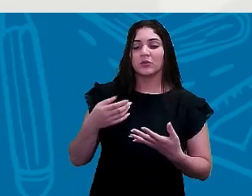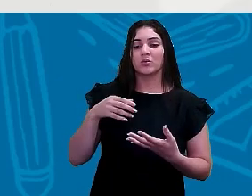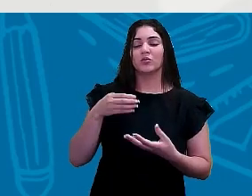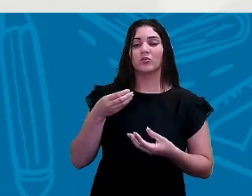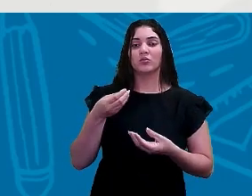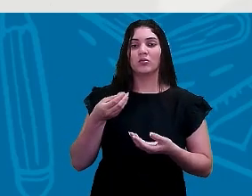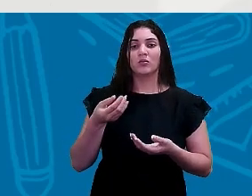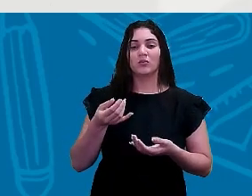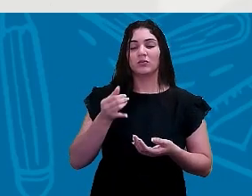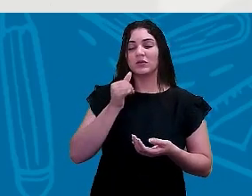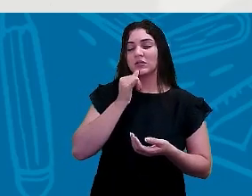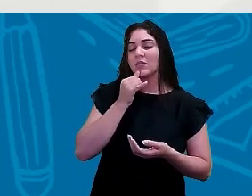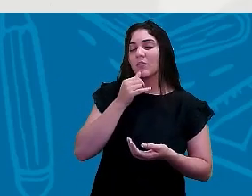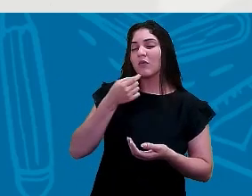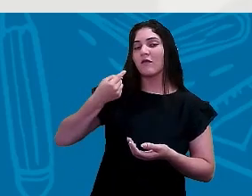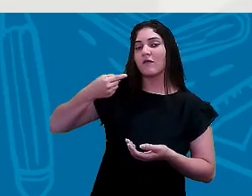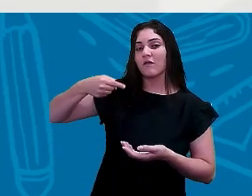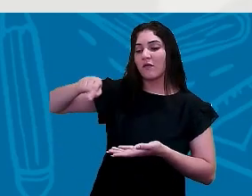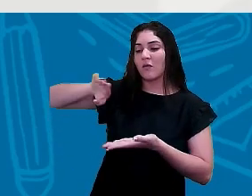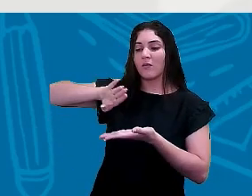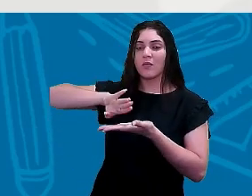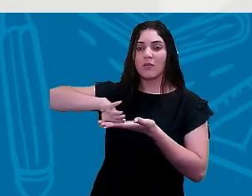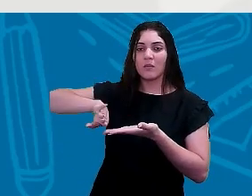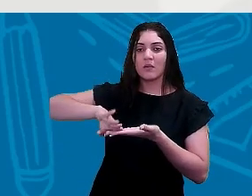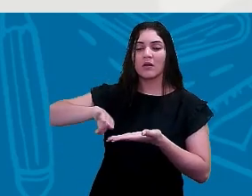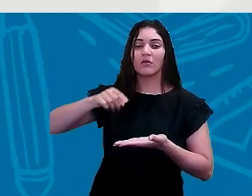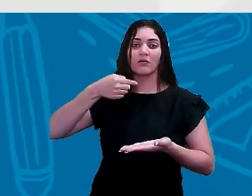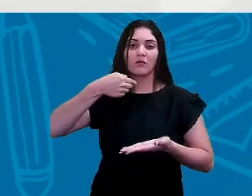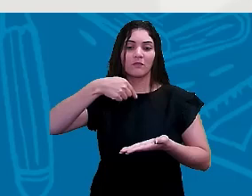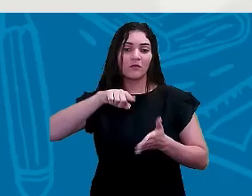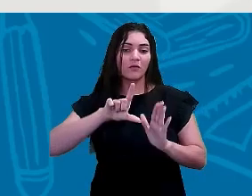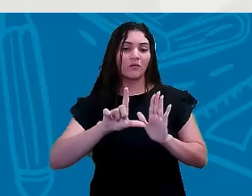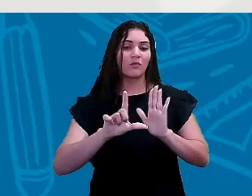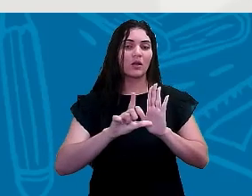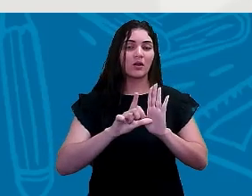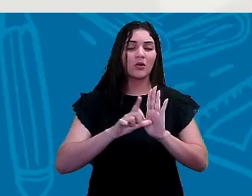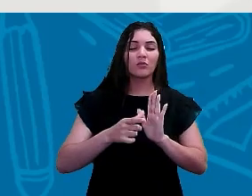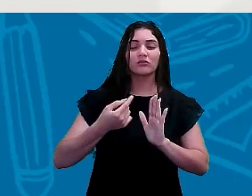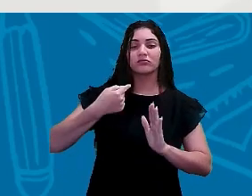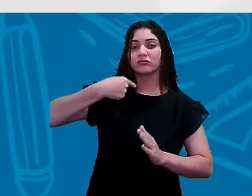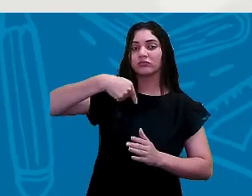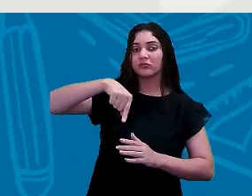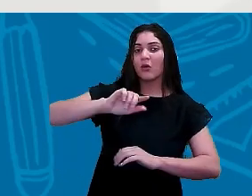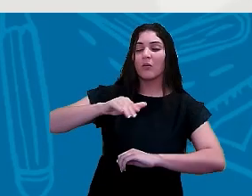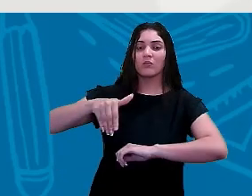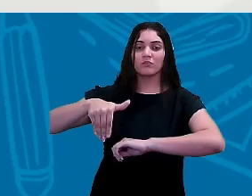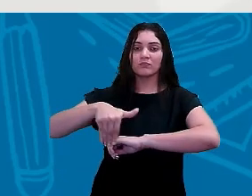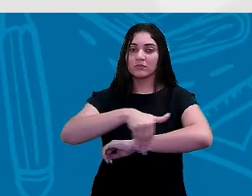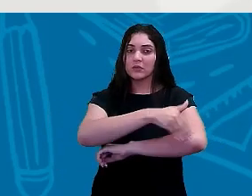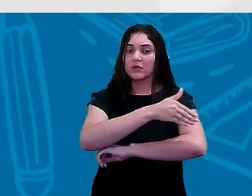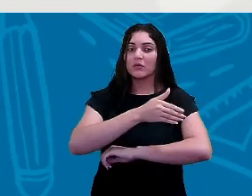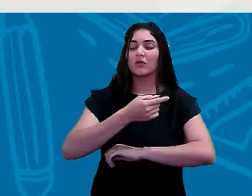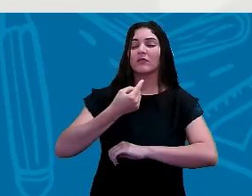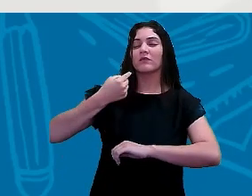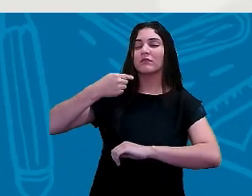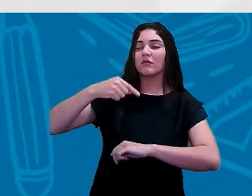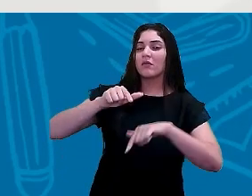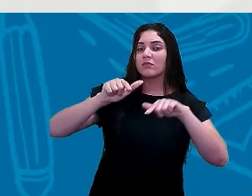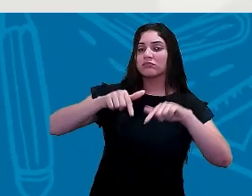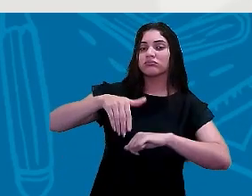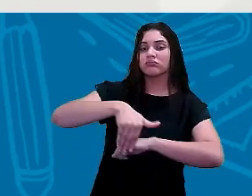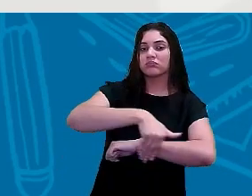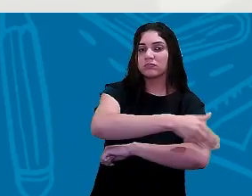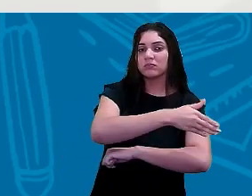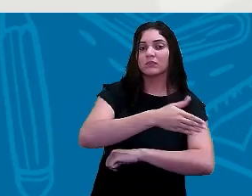vou ao banco, eu vou à loja, eu irei até a rua, eu irei à avenida,